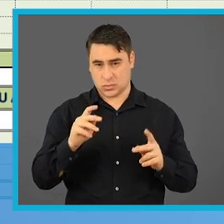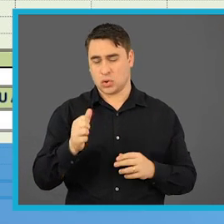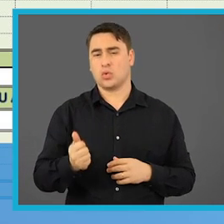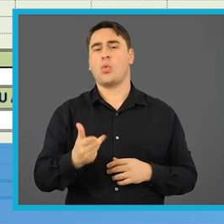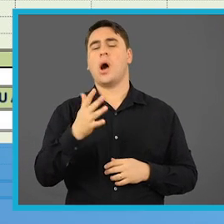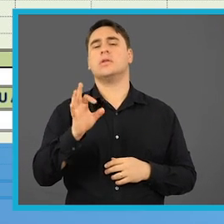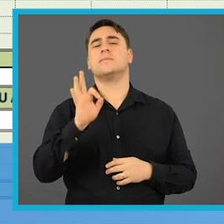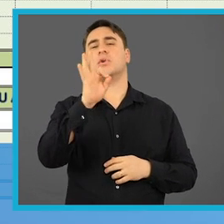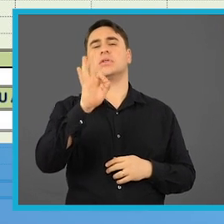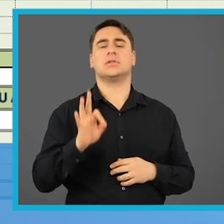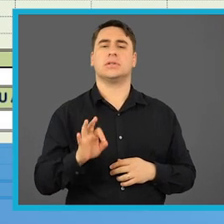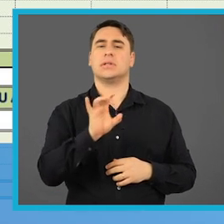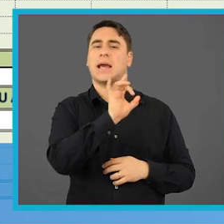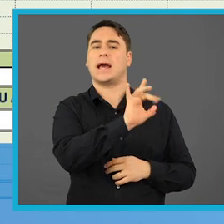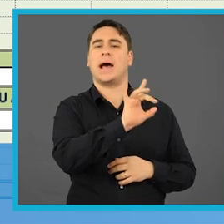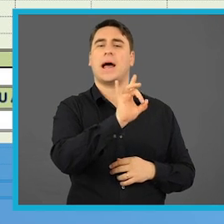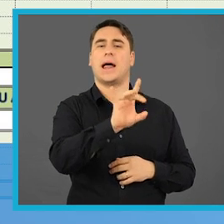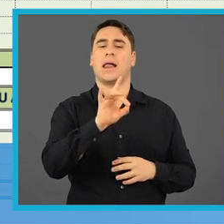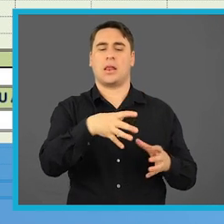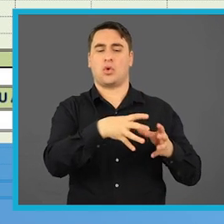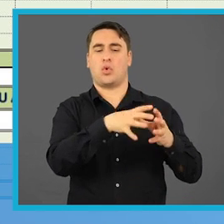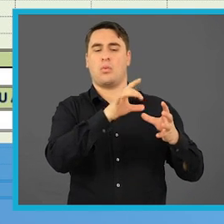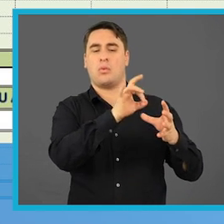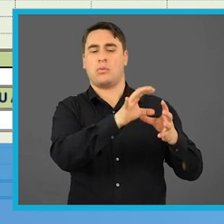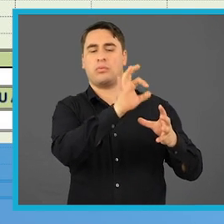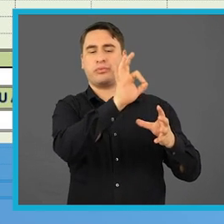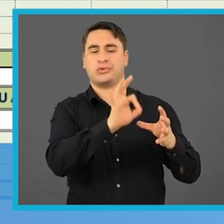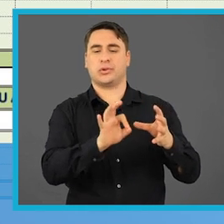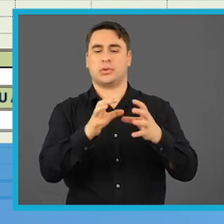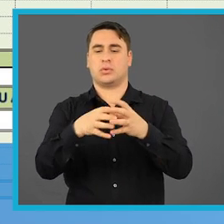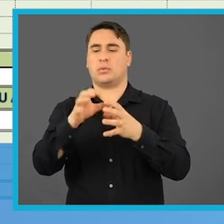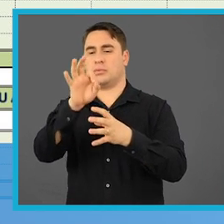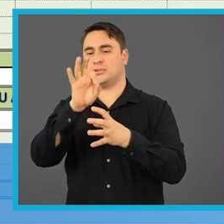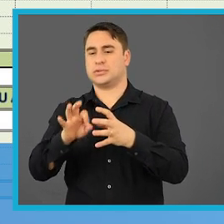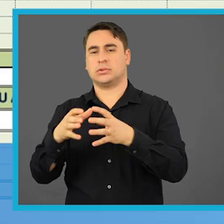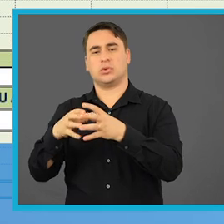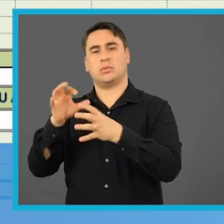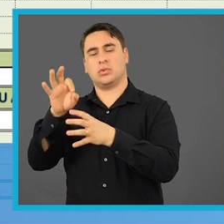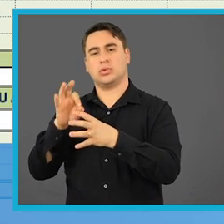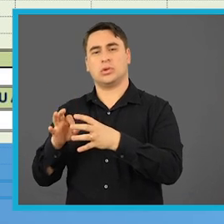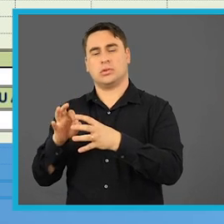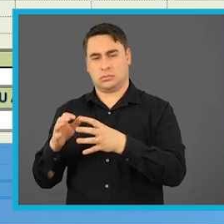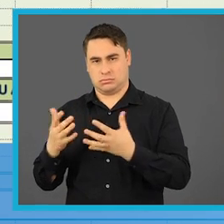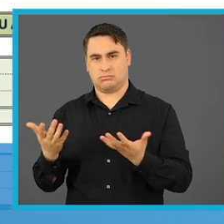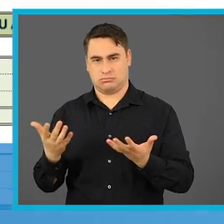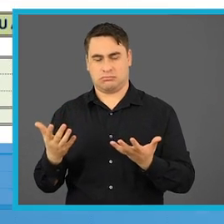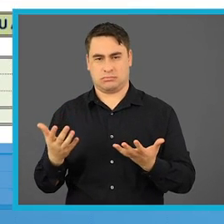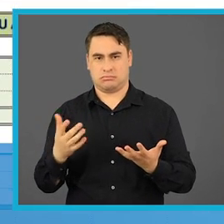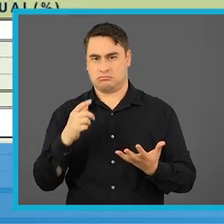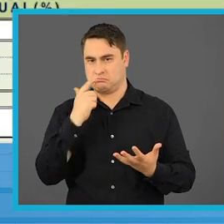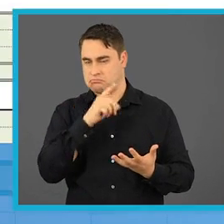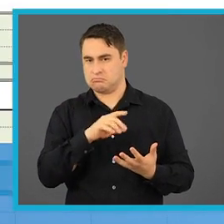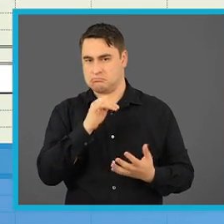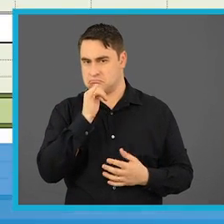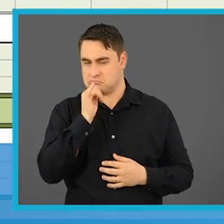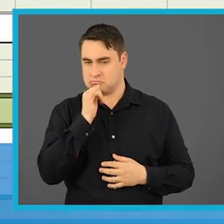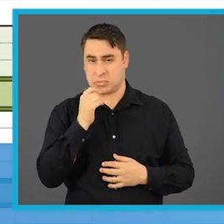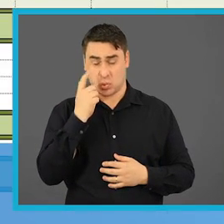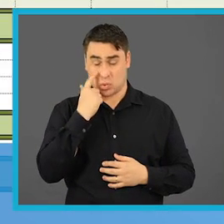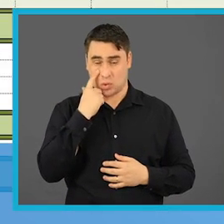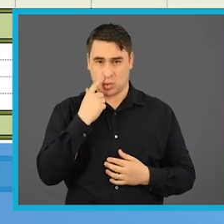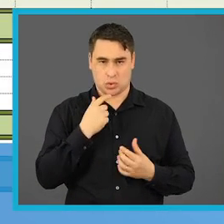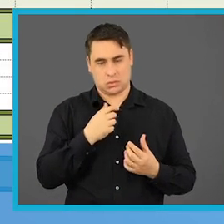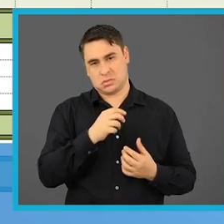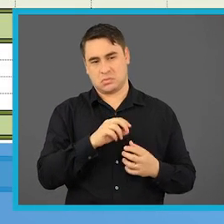Ora, quantos por cento de cada um desses grupos é em relação à entrada? Então, por exemplo, aqui,